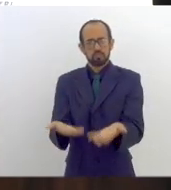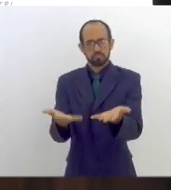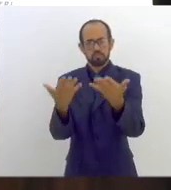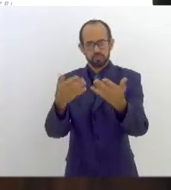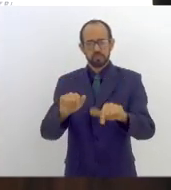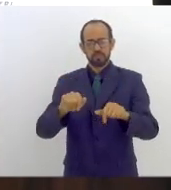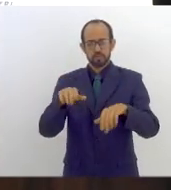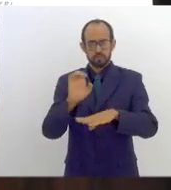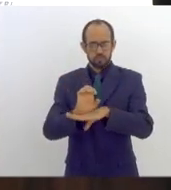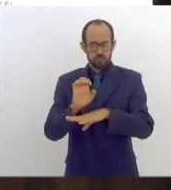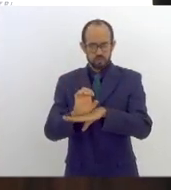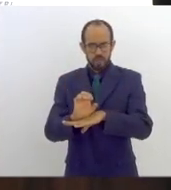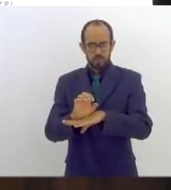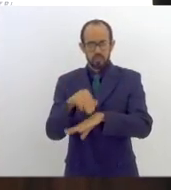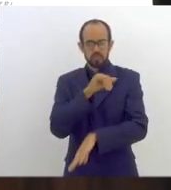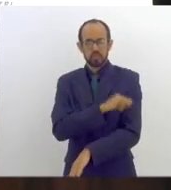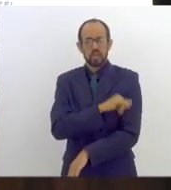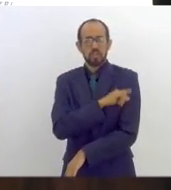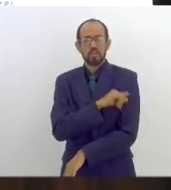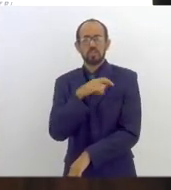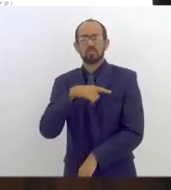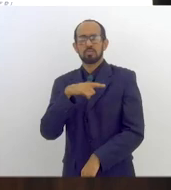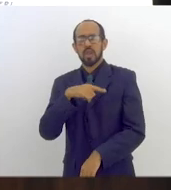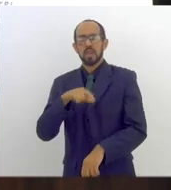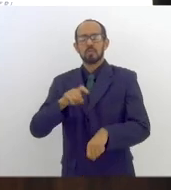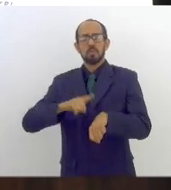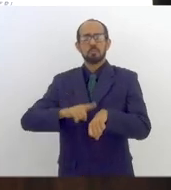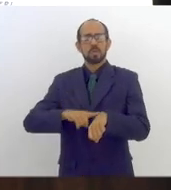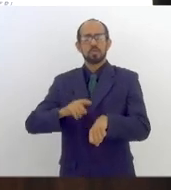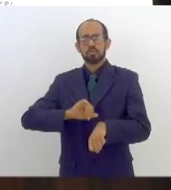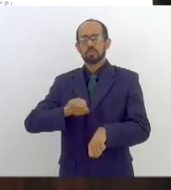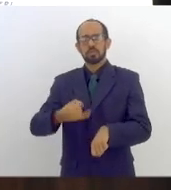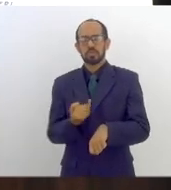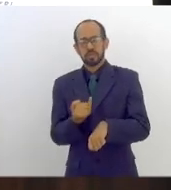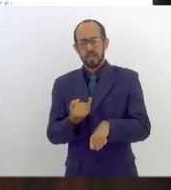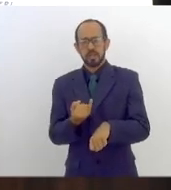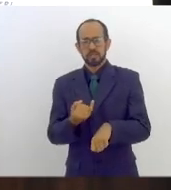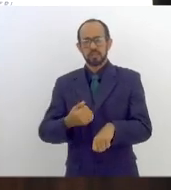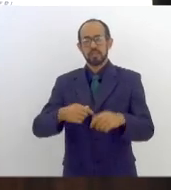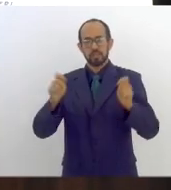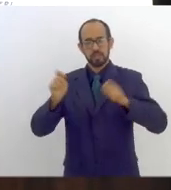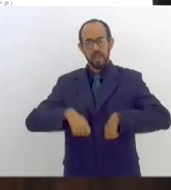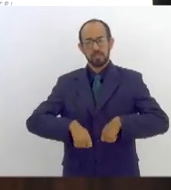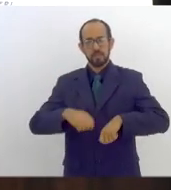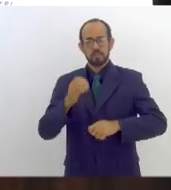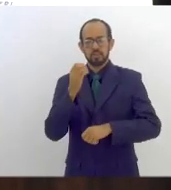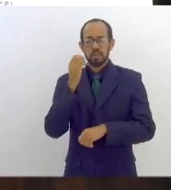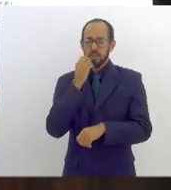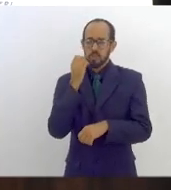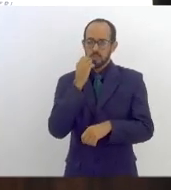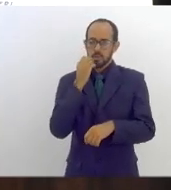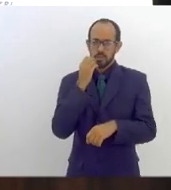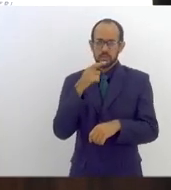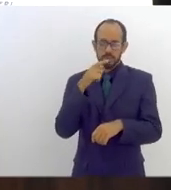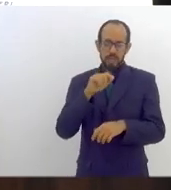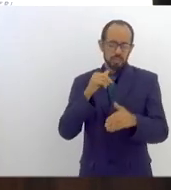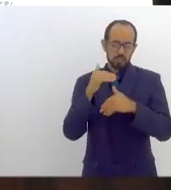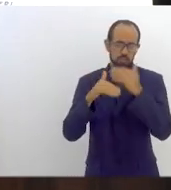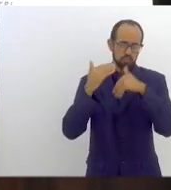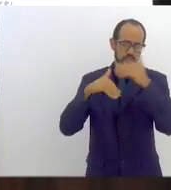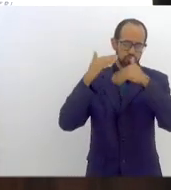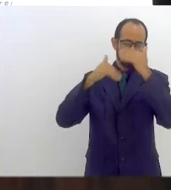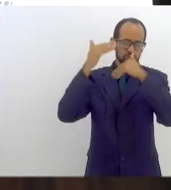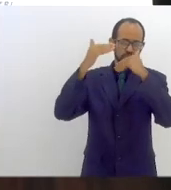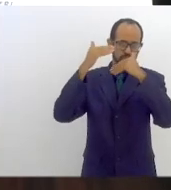vive, seguramente, uma janela de oportunidade e precisamos aproveitá-la para sedimentar a retomada do desenvolvimento e, acima de